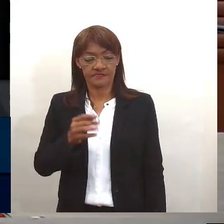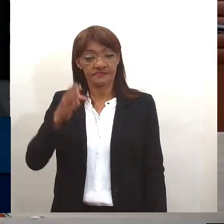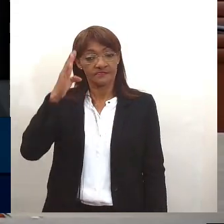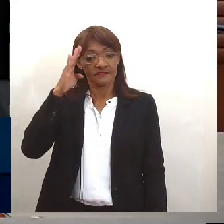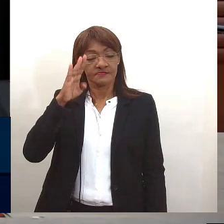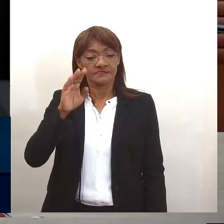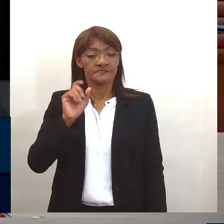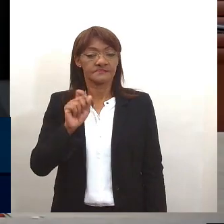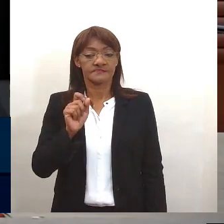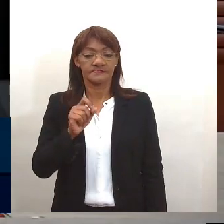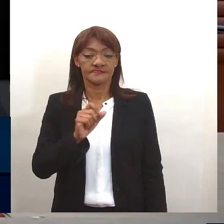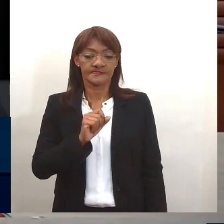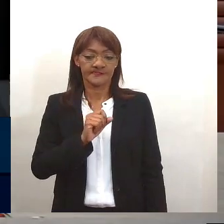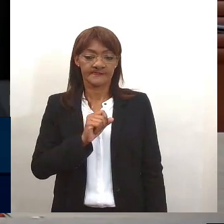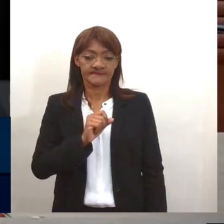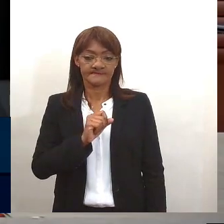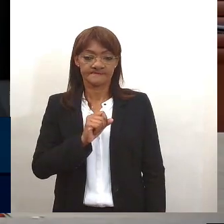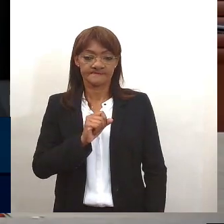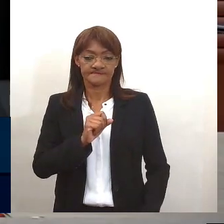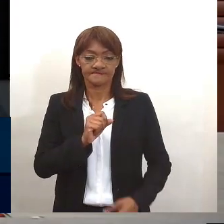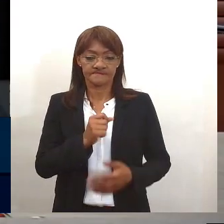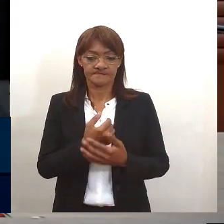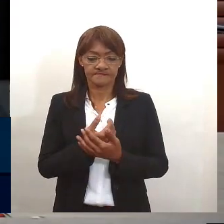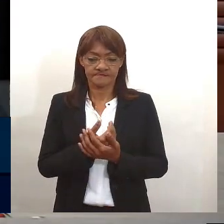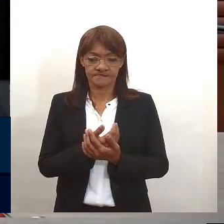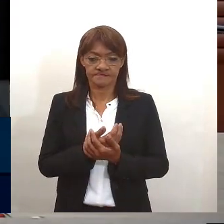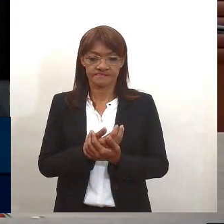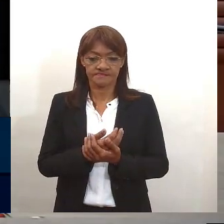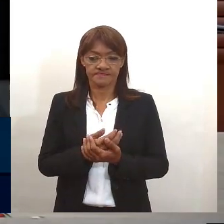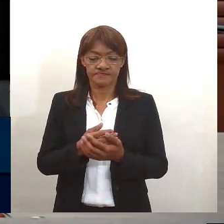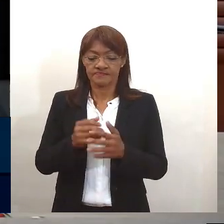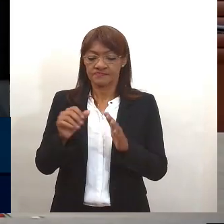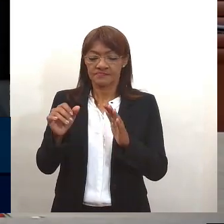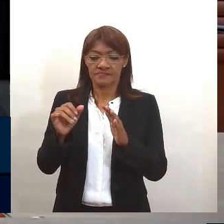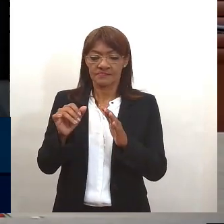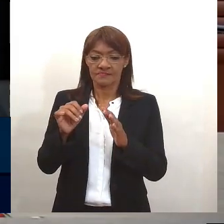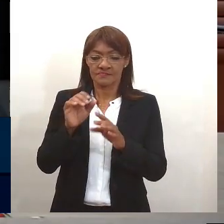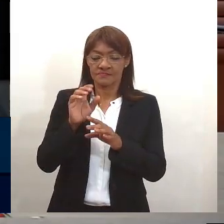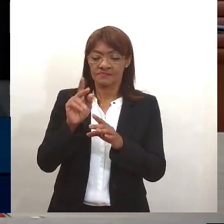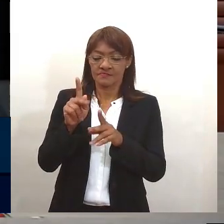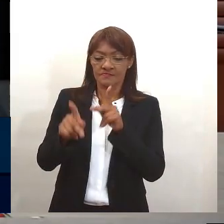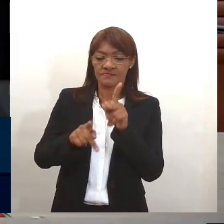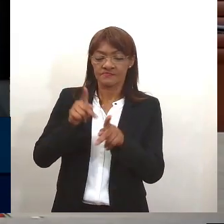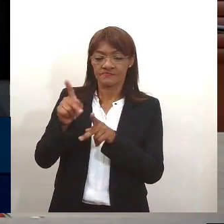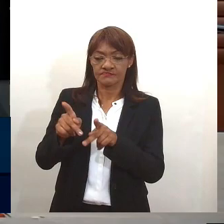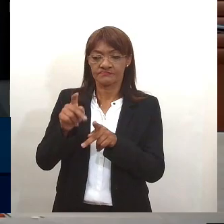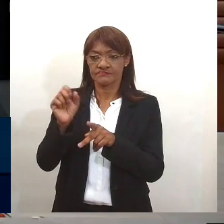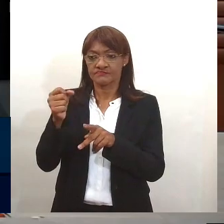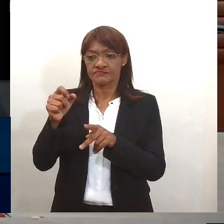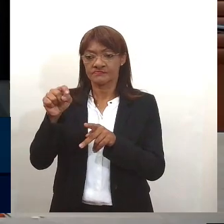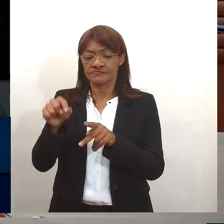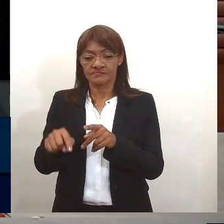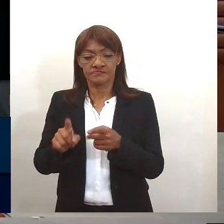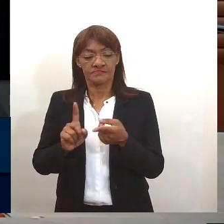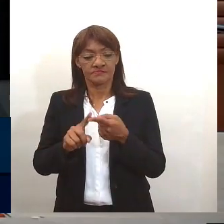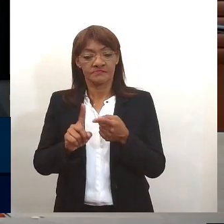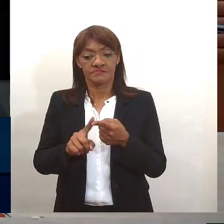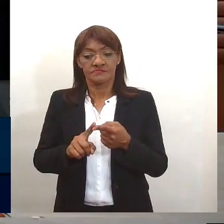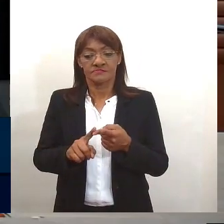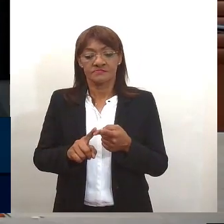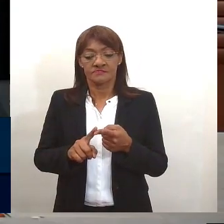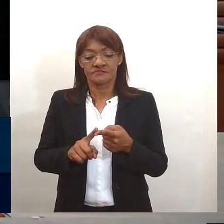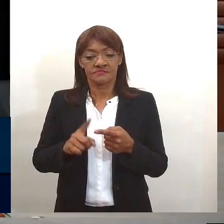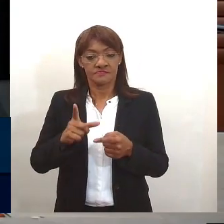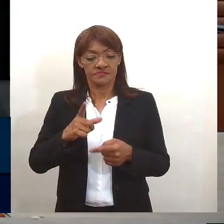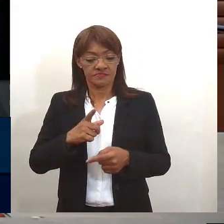aqueles sergipanos e sergipanas, né, que têm uma renda, né, entre 1 a